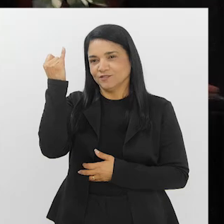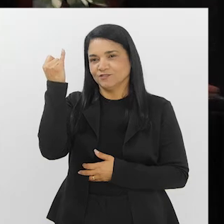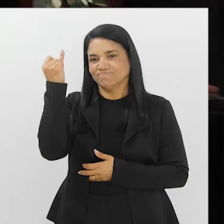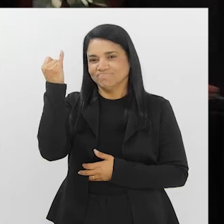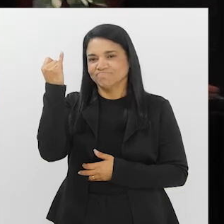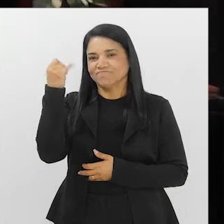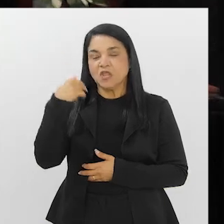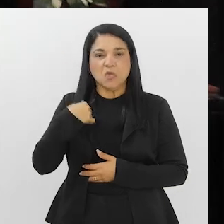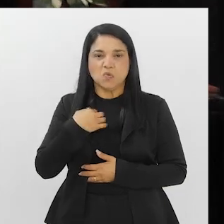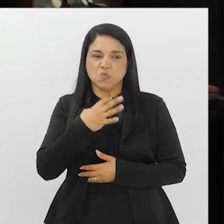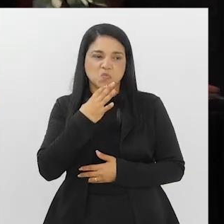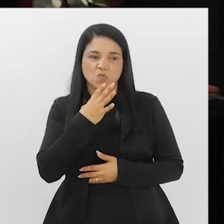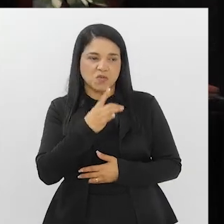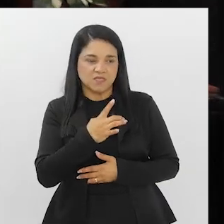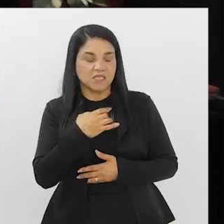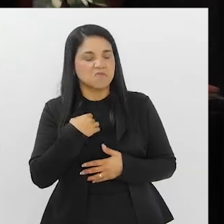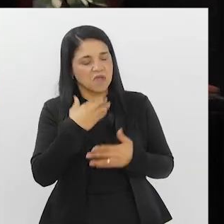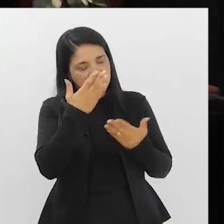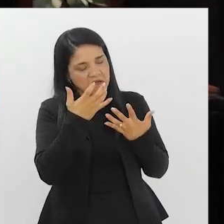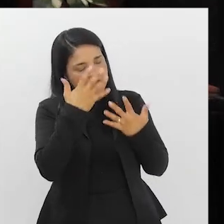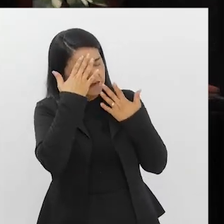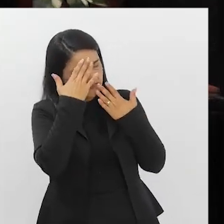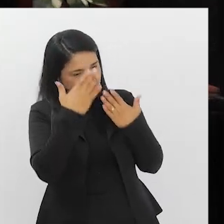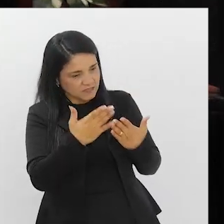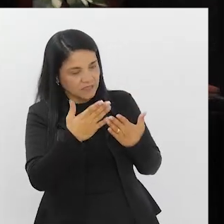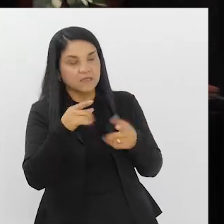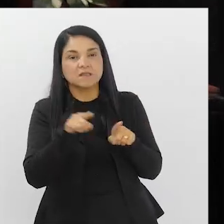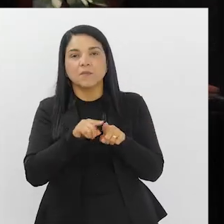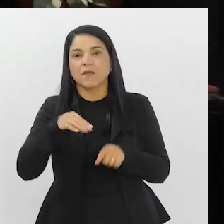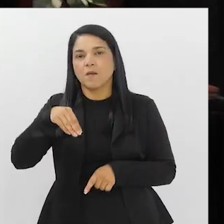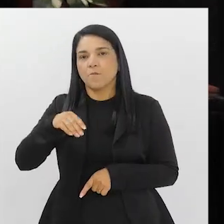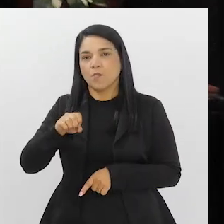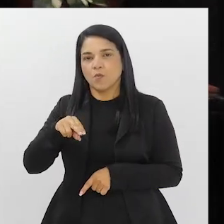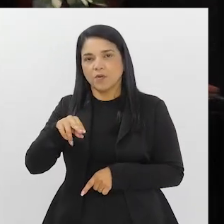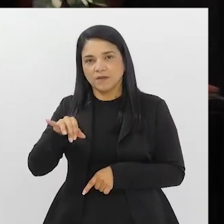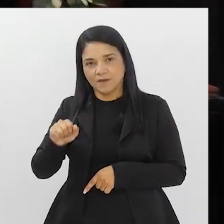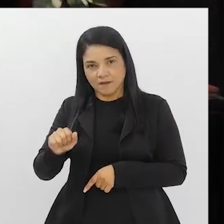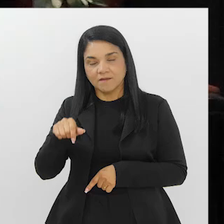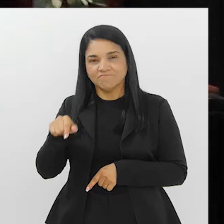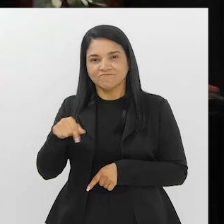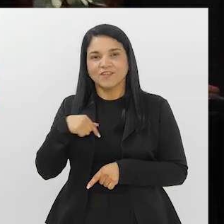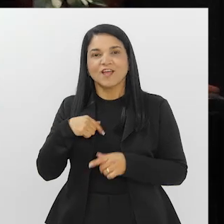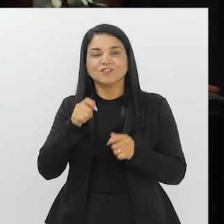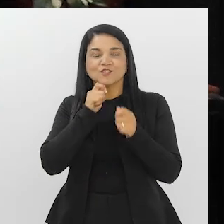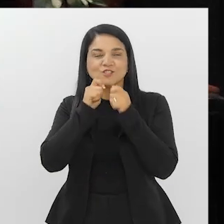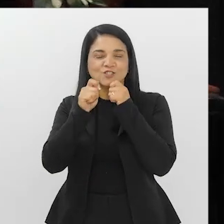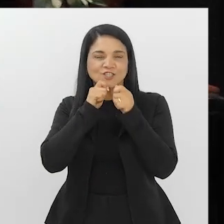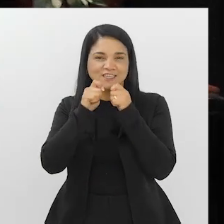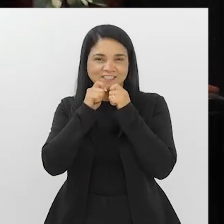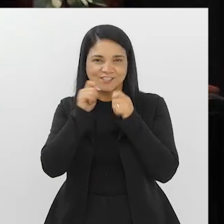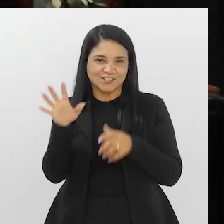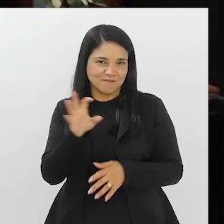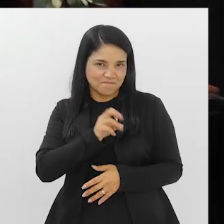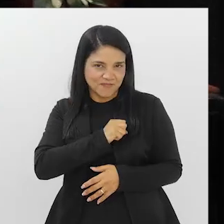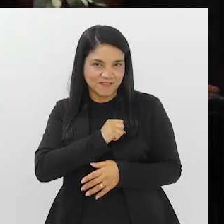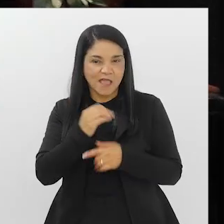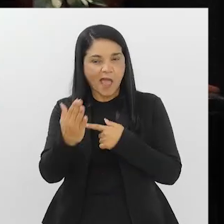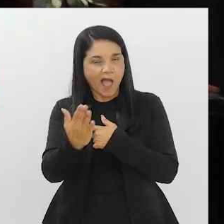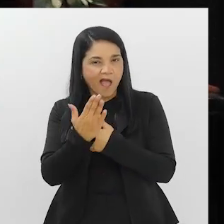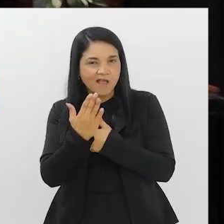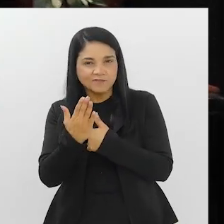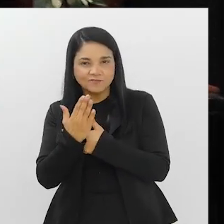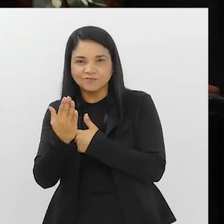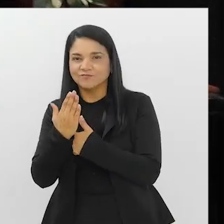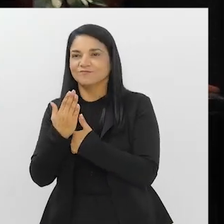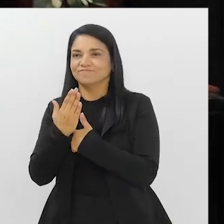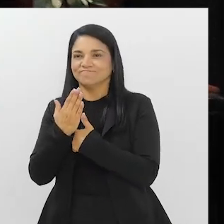preciosíssima. Eu, por exemplo, desconhecia, quero agradecer não só a senhora, como a Mônica Puga, a nossa querida jornalista aqui, que